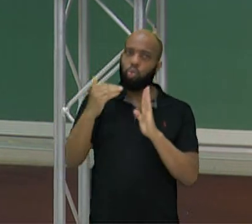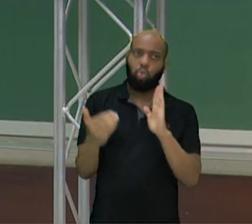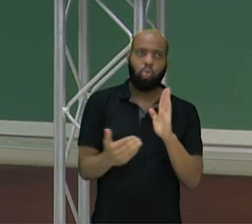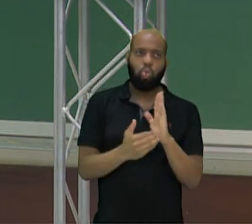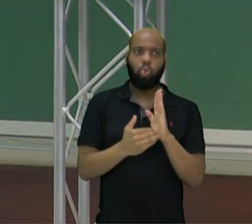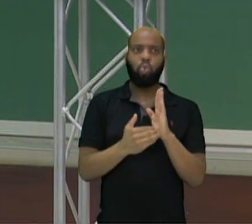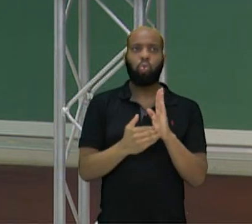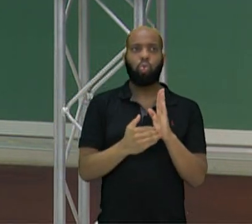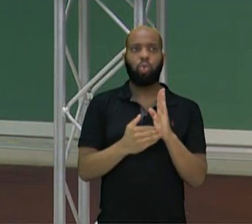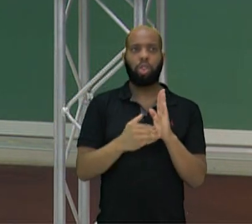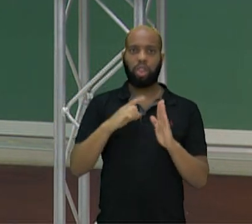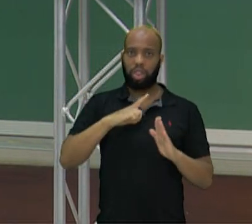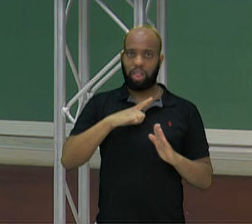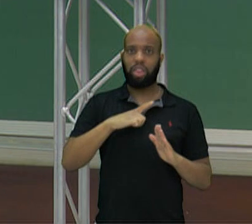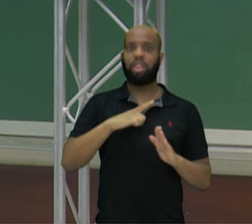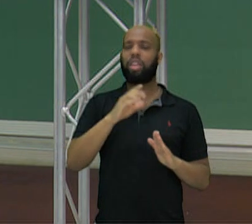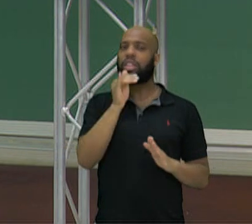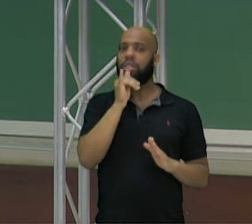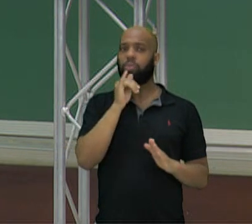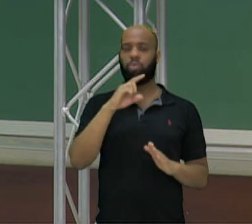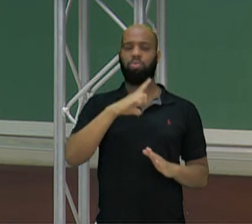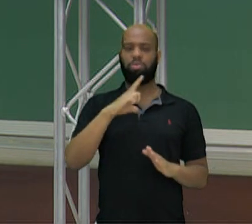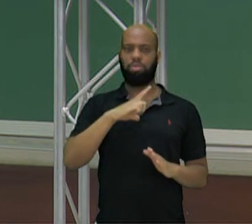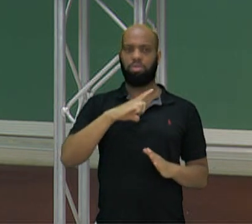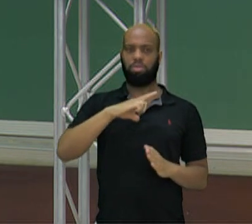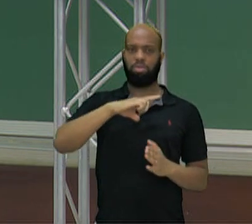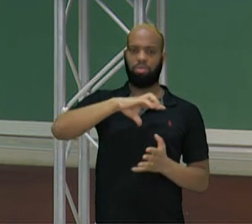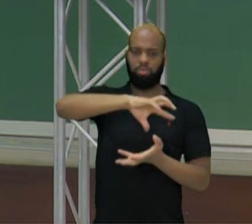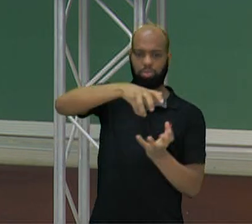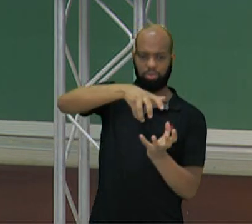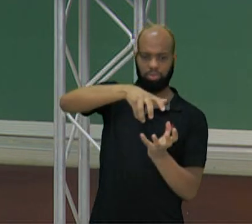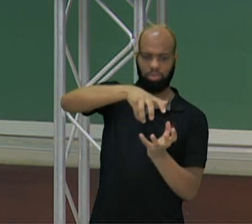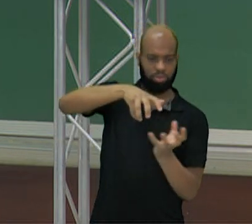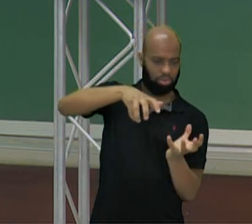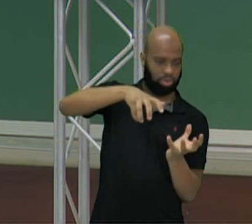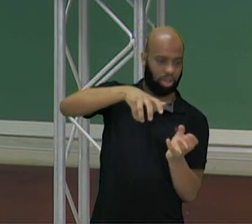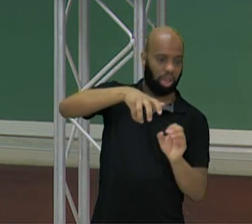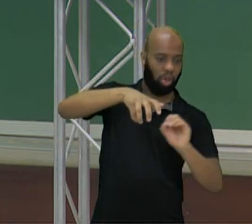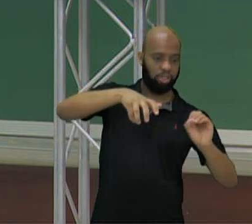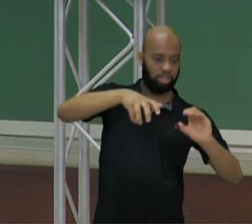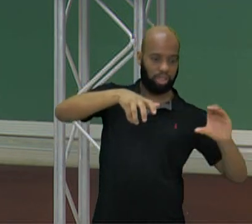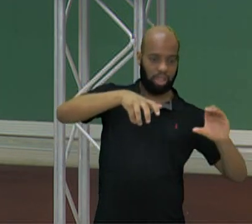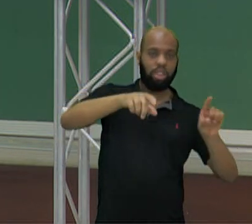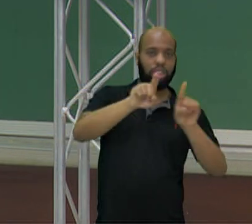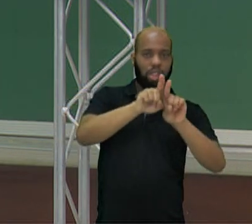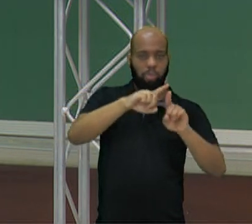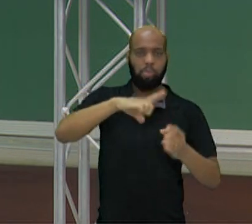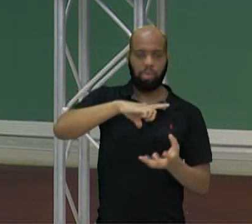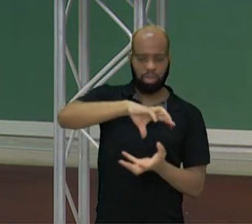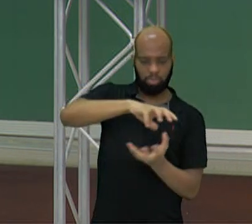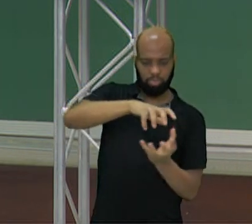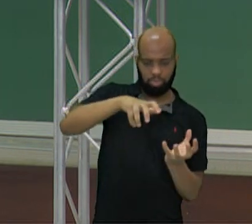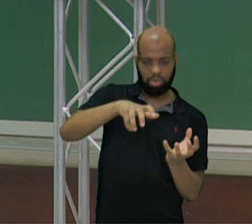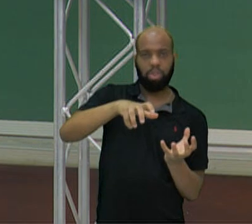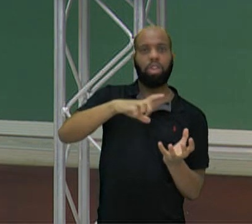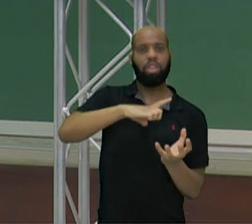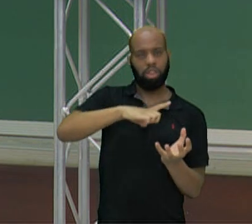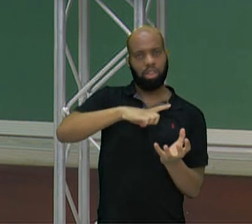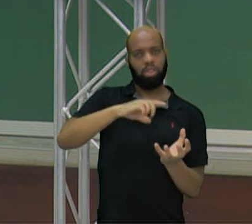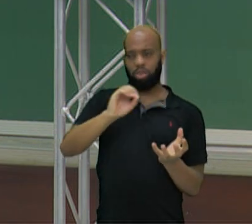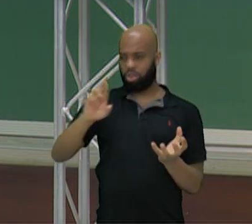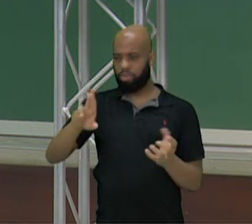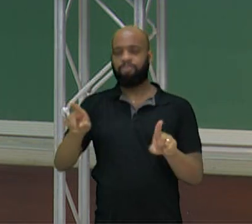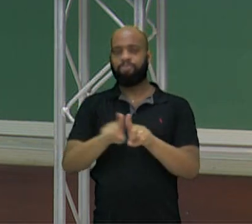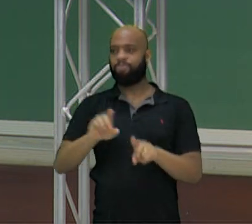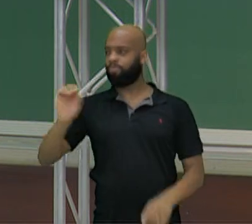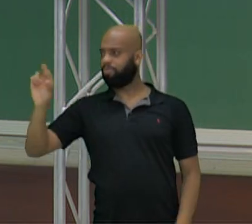né? Ela tem uma grande parte no hemisfério ocidental, mas também no hemisfério, maior ainda, no hemisfério